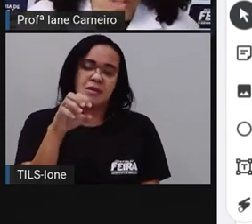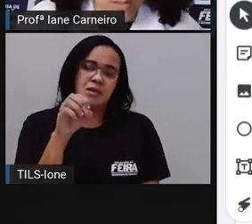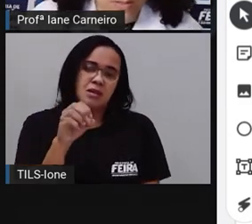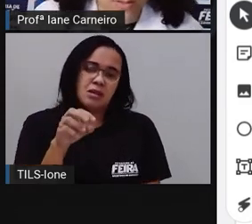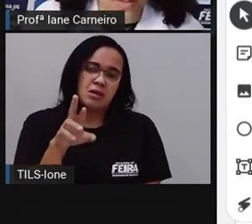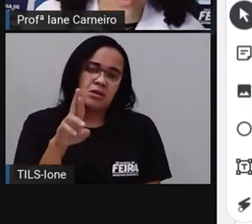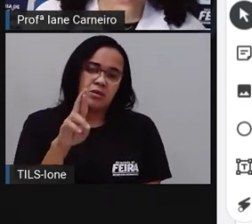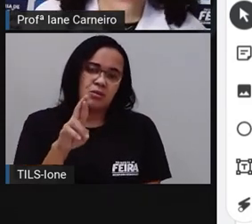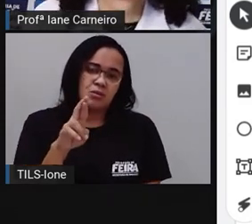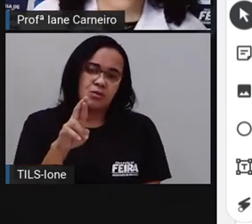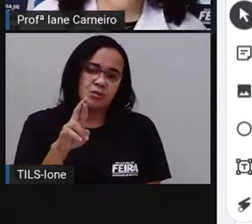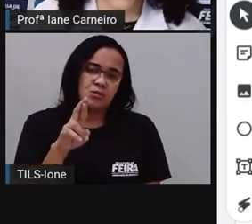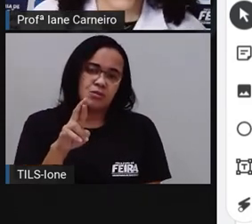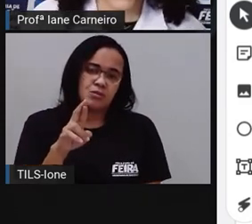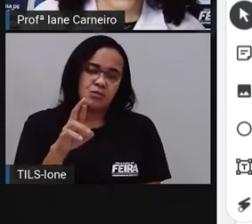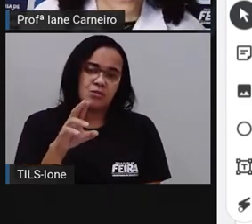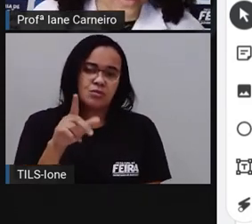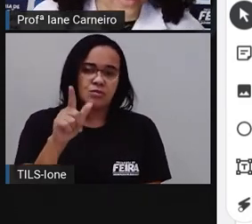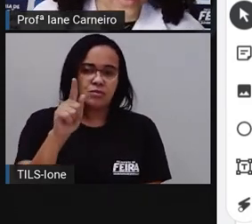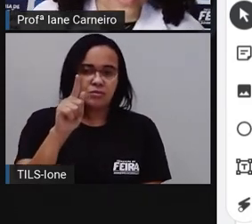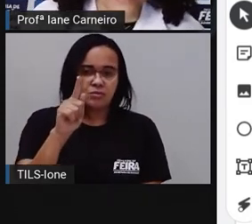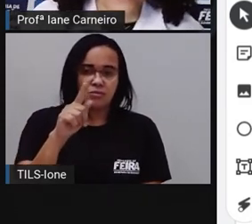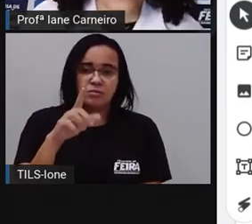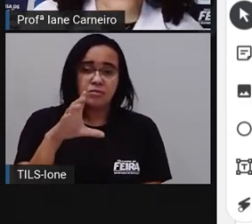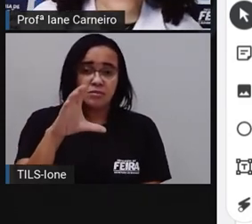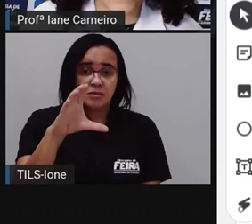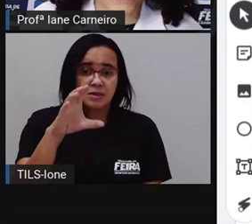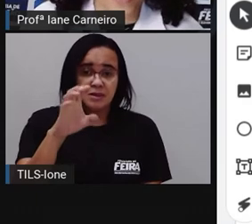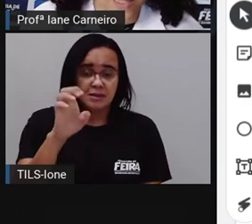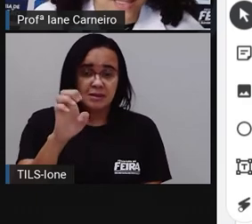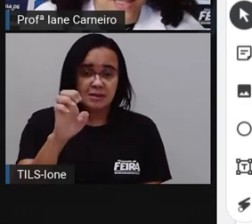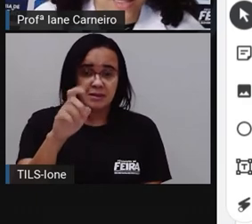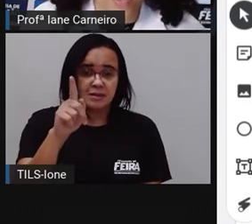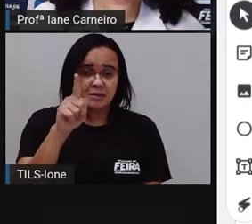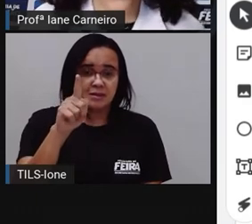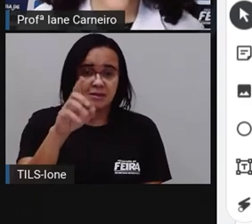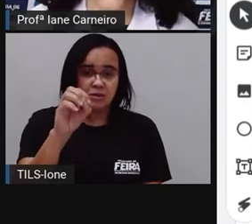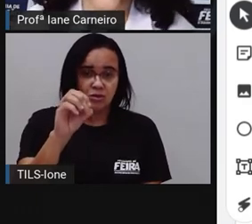morcego. Ó. Mor-ce-go.